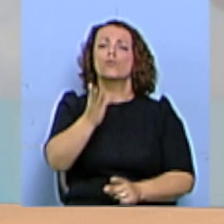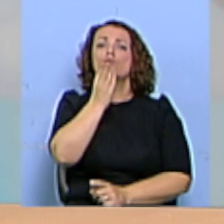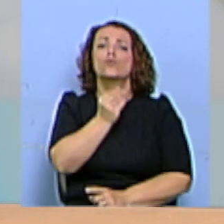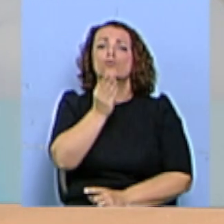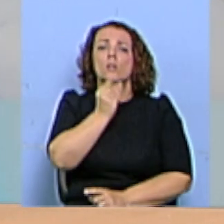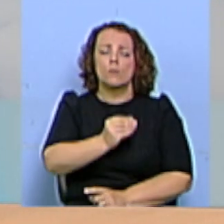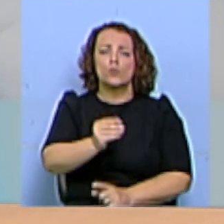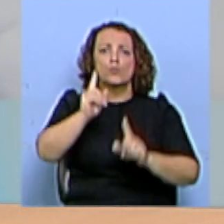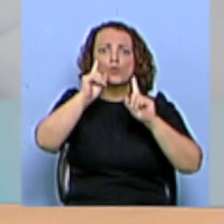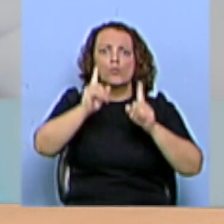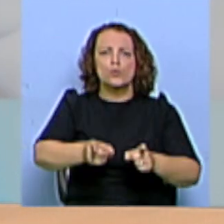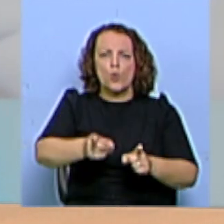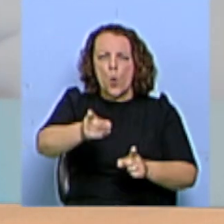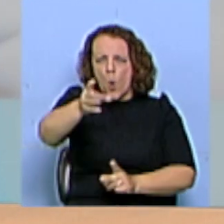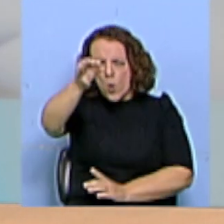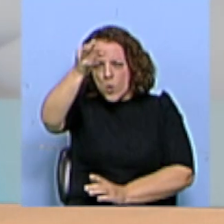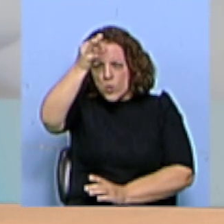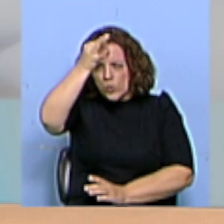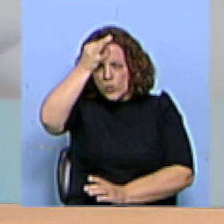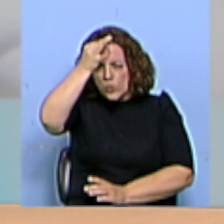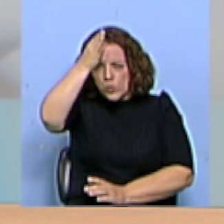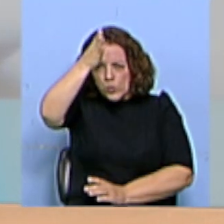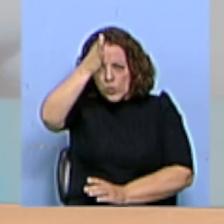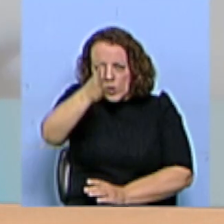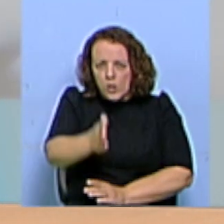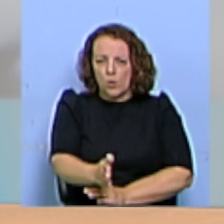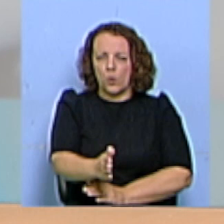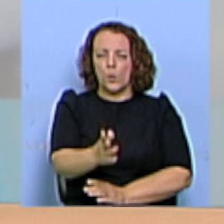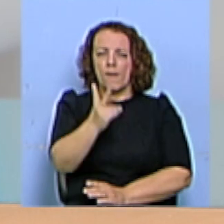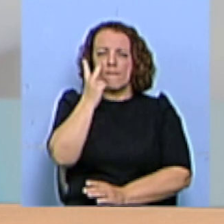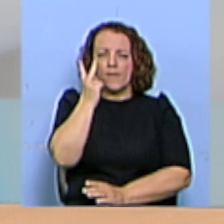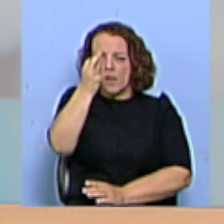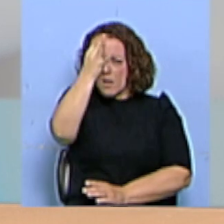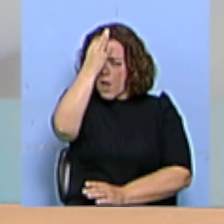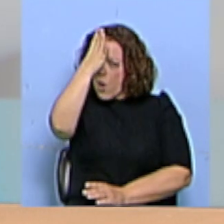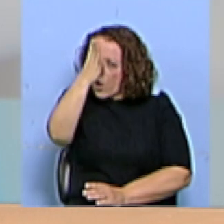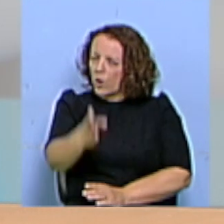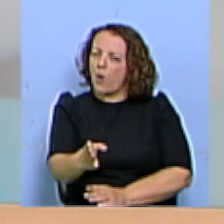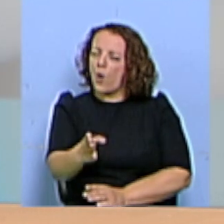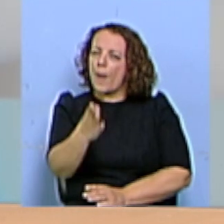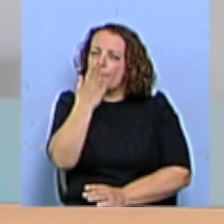num rigorismo, pautava a sua vida por um rigorismo que parece